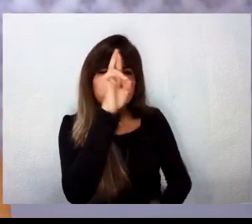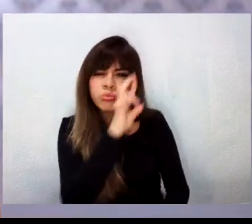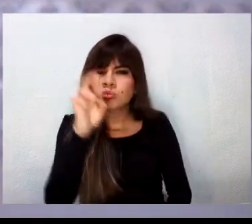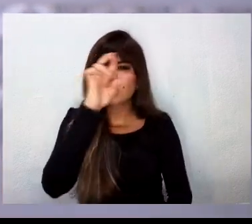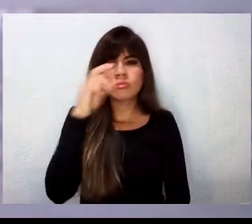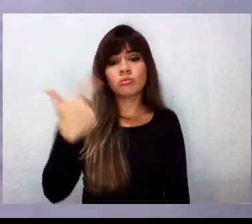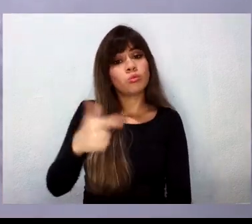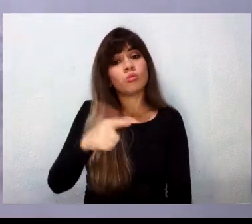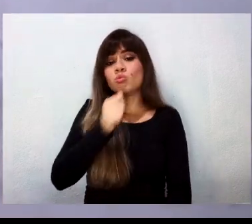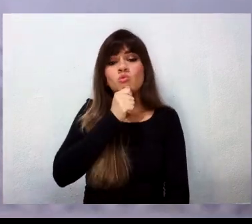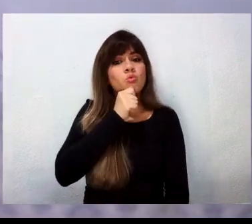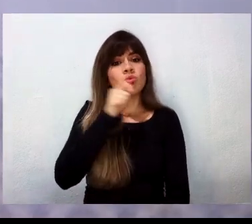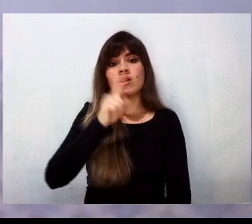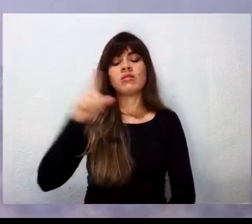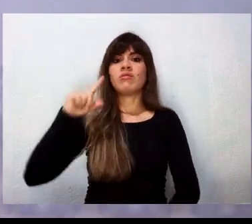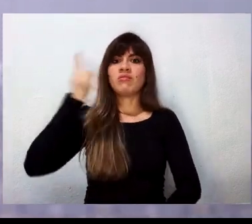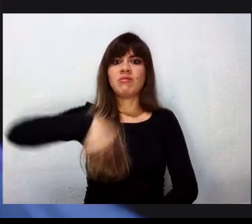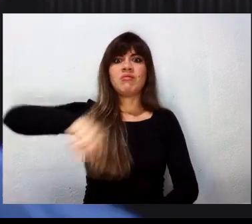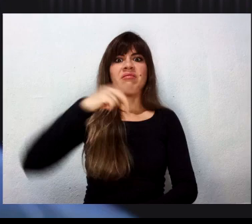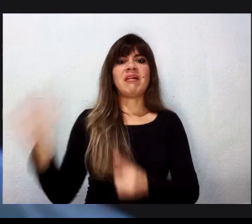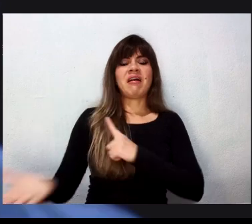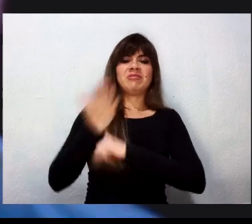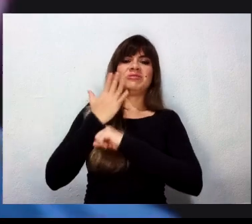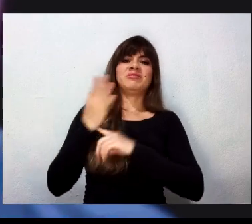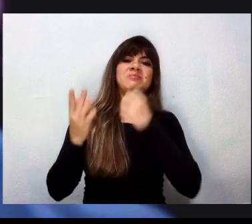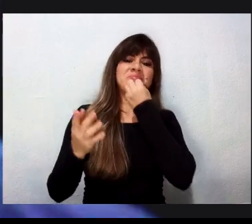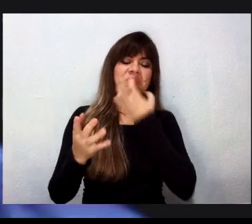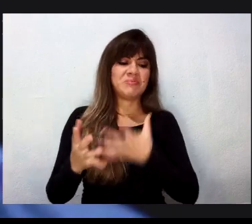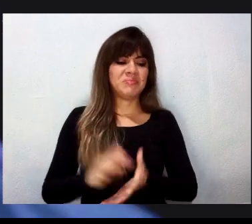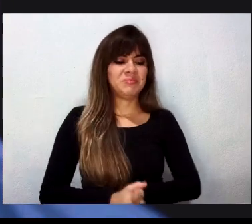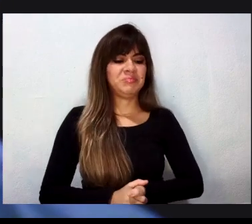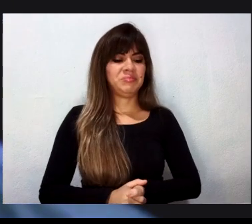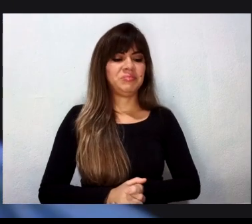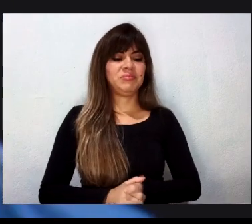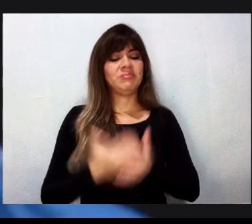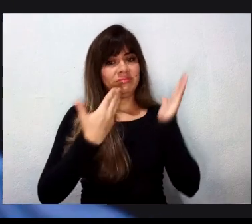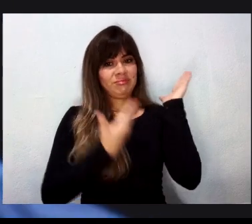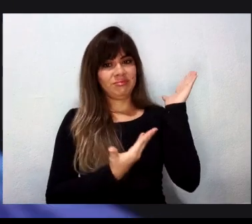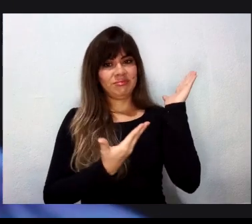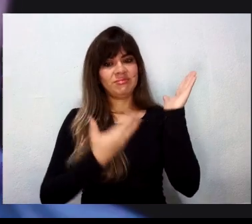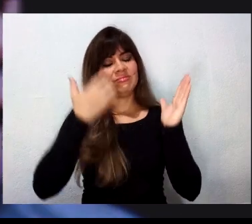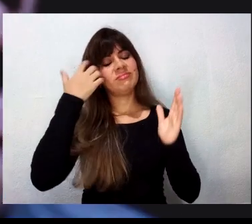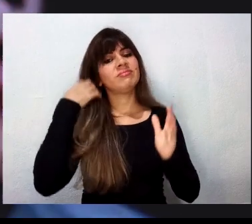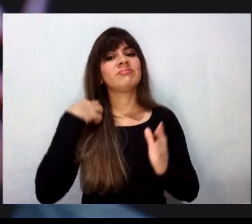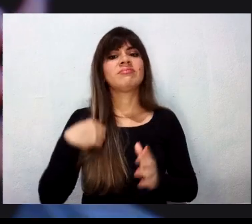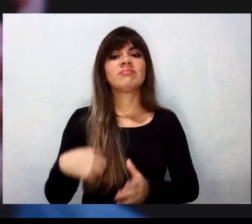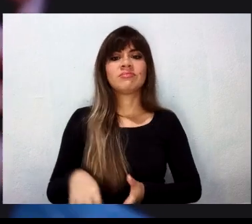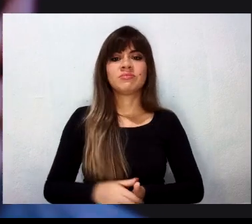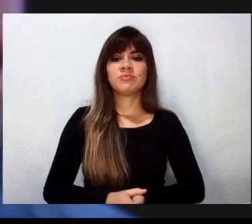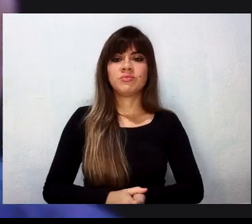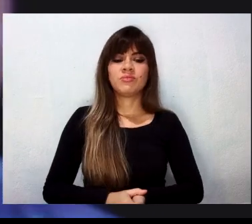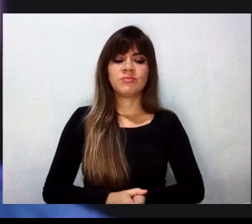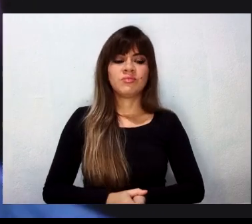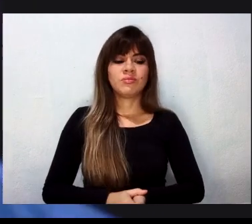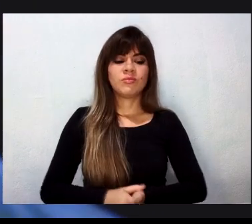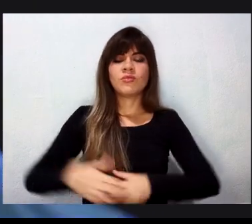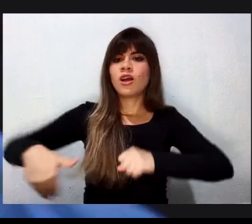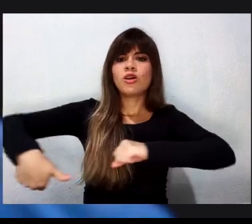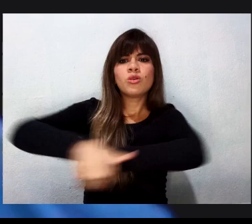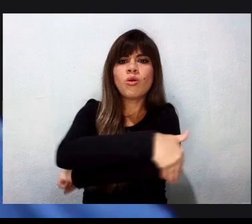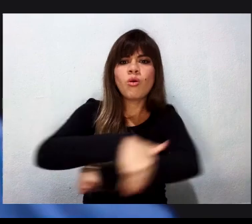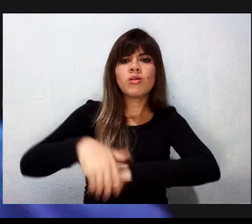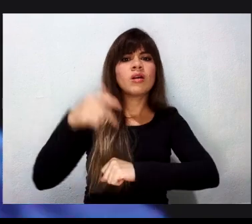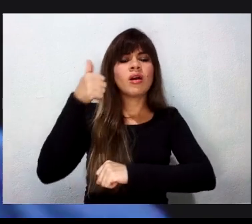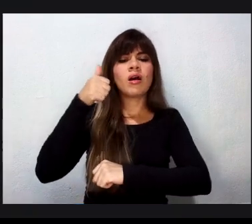o TU foi um passo muito importante. A nossa história, né? Mas não foi porque estava brincando no meio da rua, nem porque um carro veio e pegou ele, nem